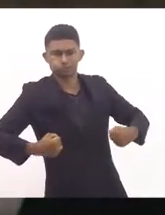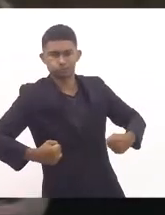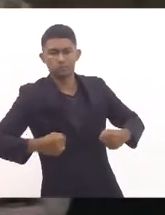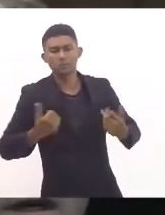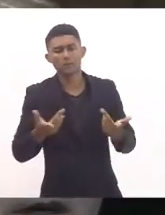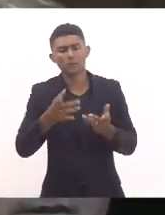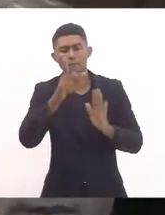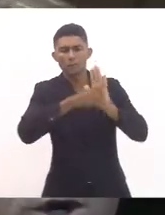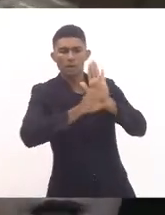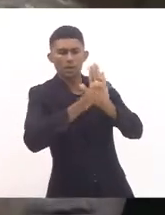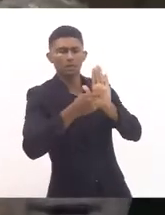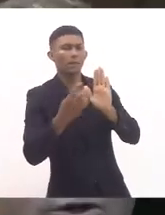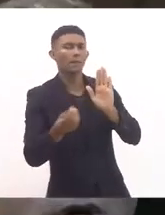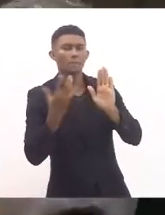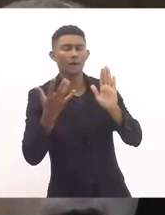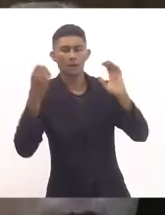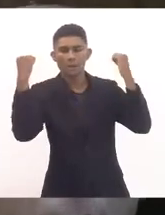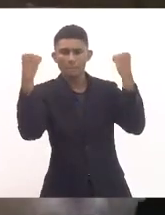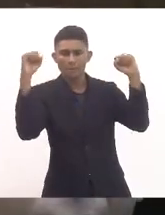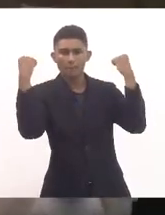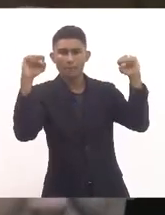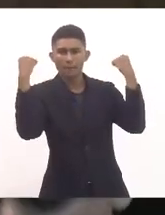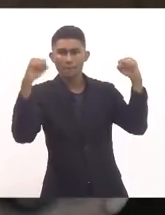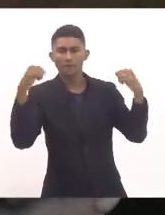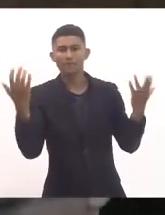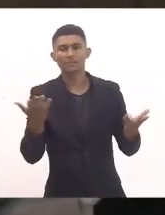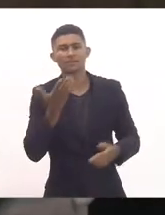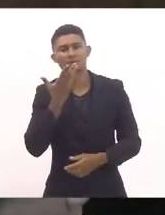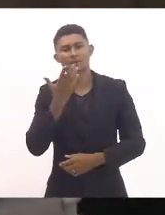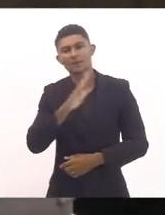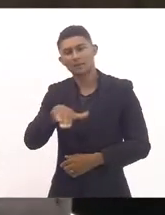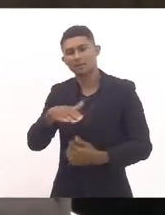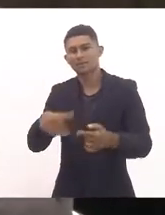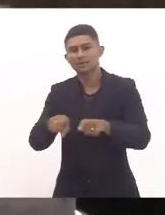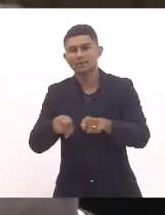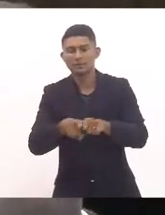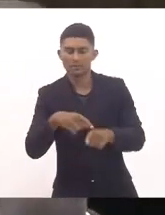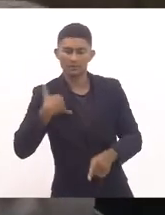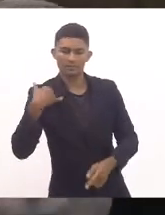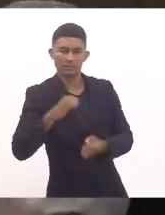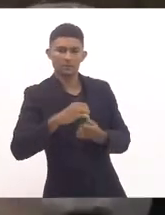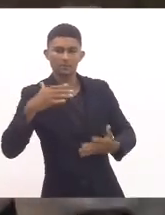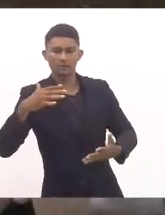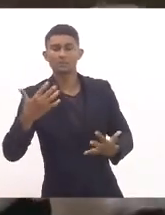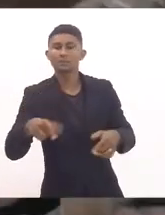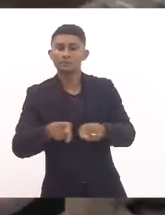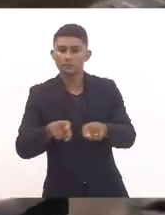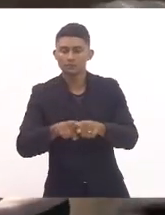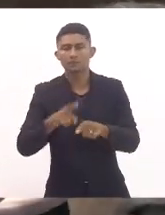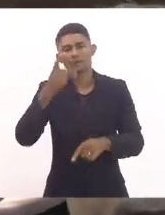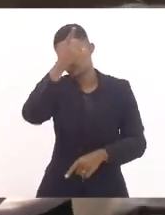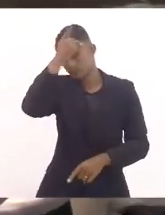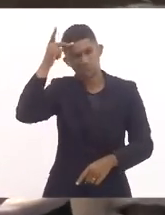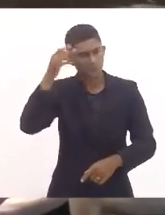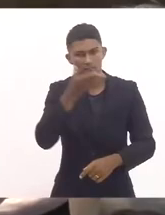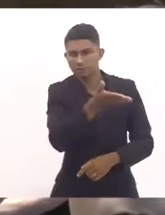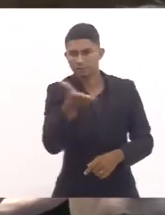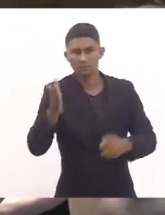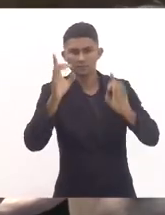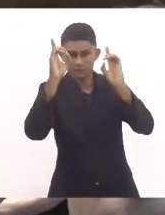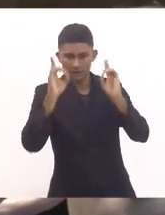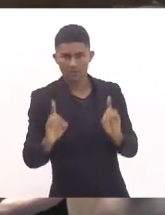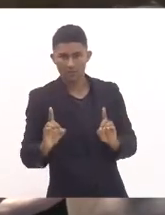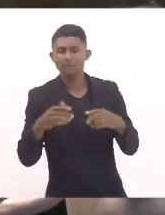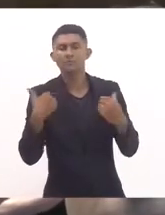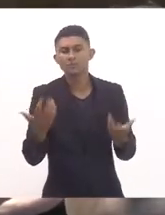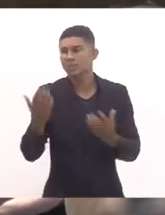para todas as idades, a melhor idade, as crianças e as pessoas especiais. Então, obrigado, obrigado